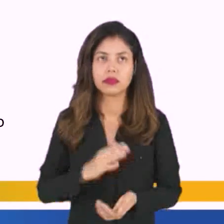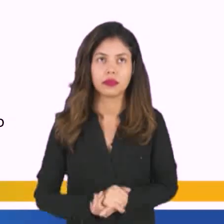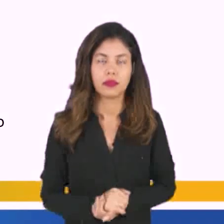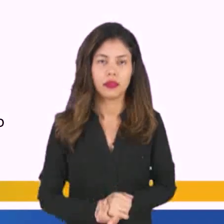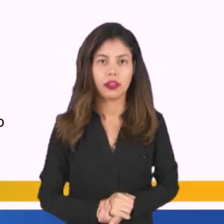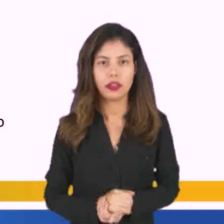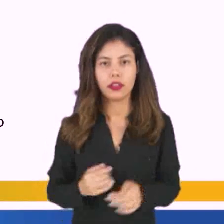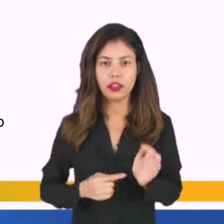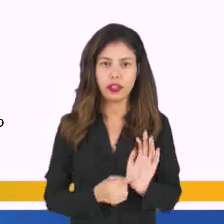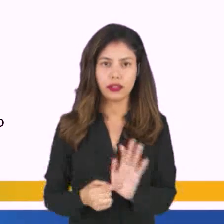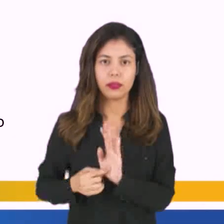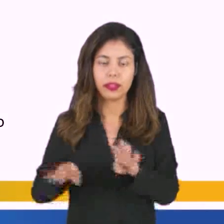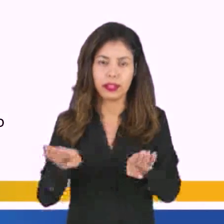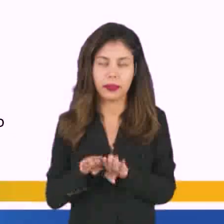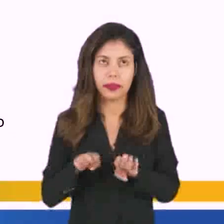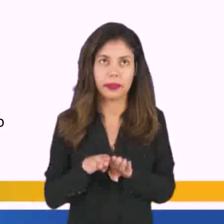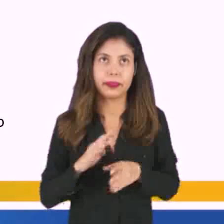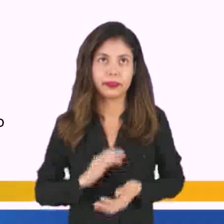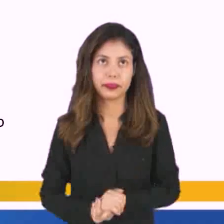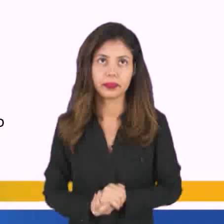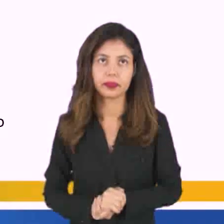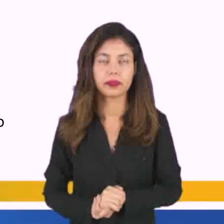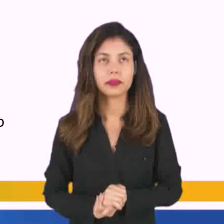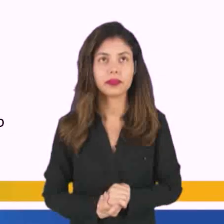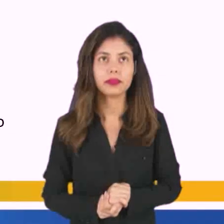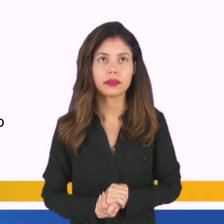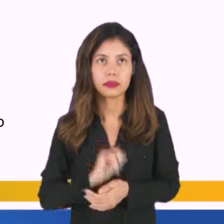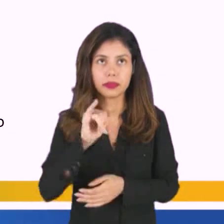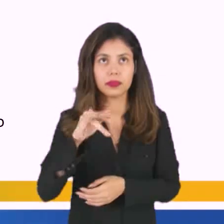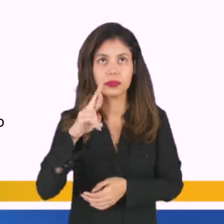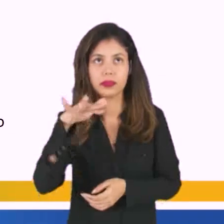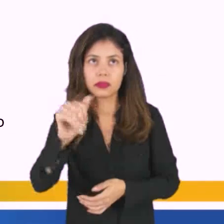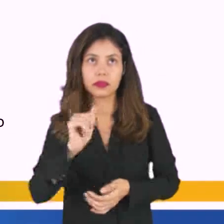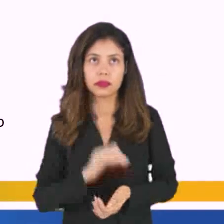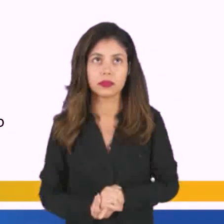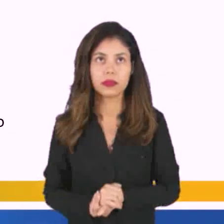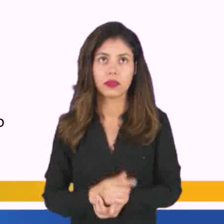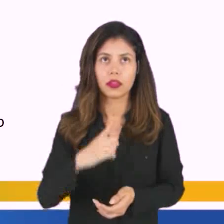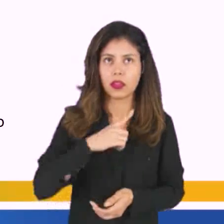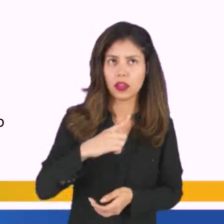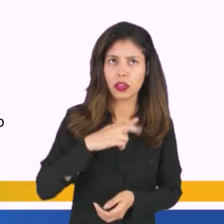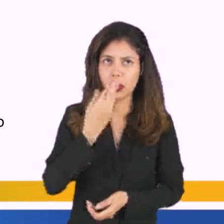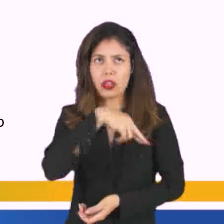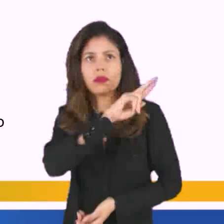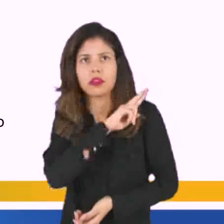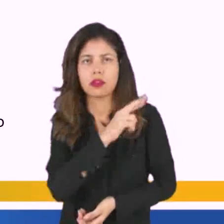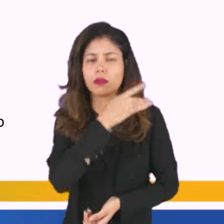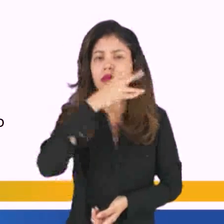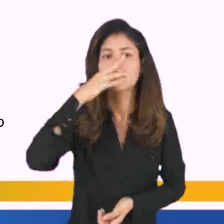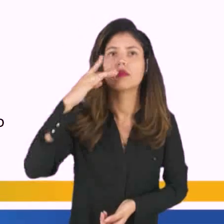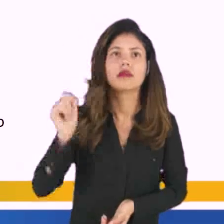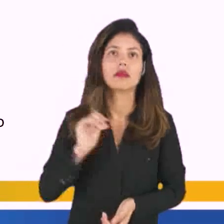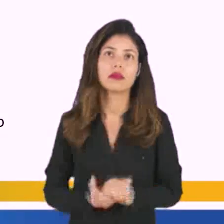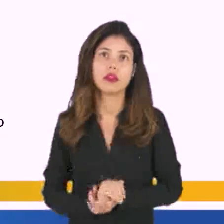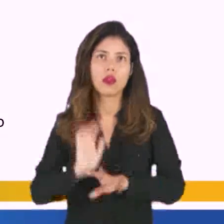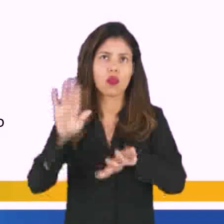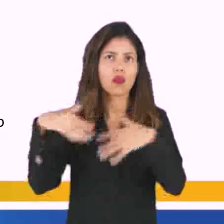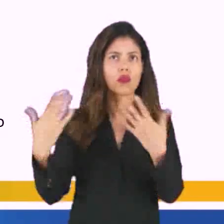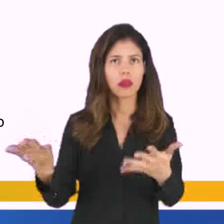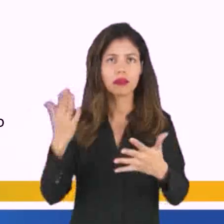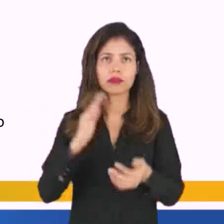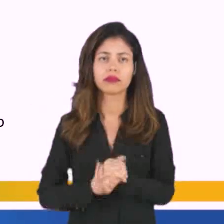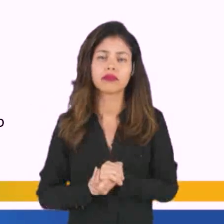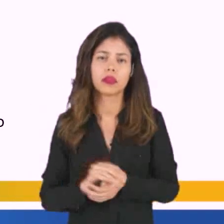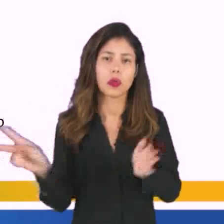Bem, isomeria. Existe um composto responsável pelo cheiro, o tipo, típico dos